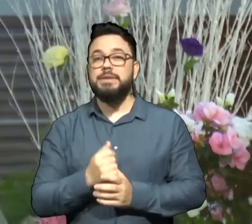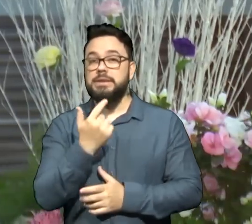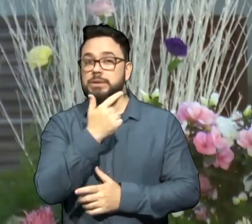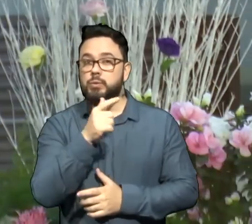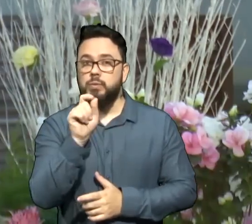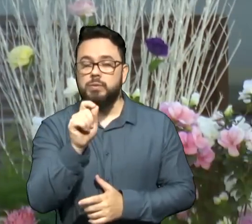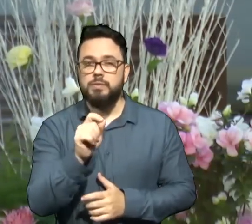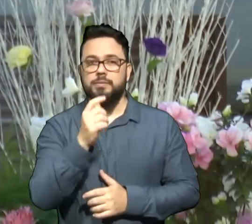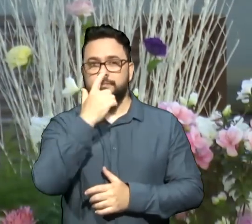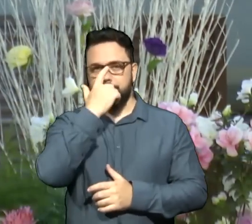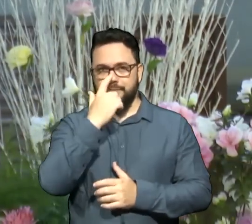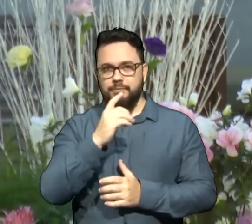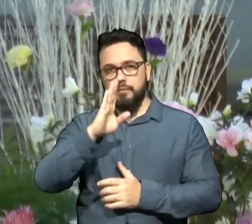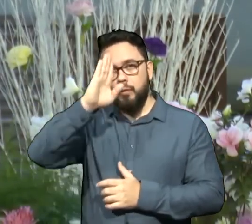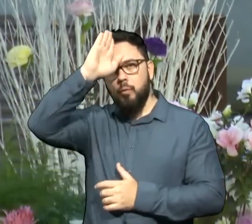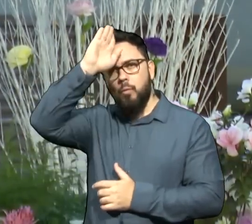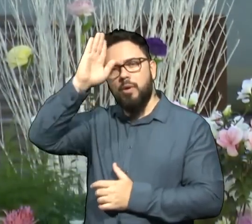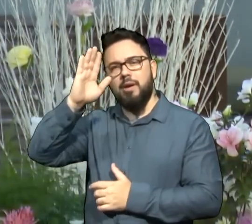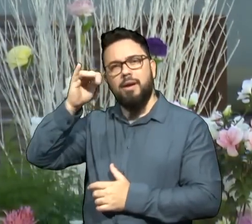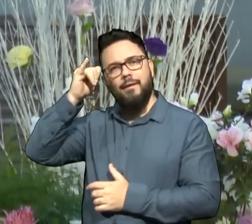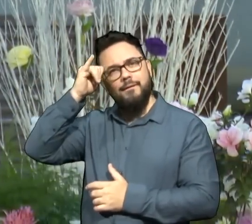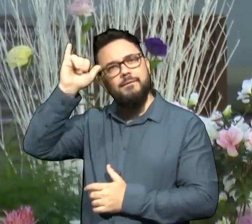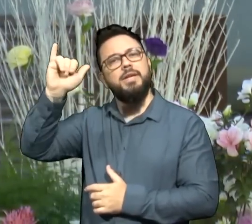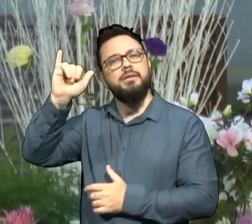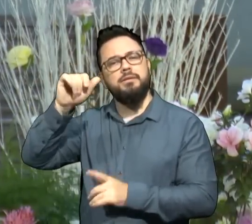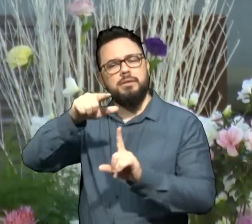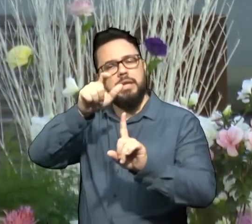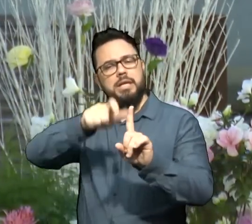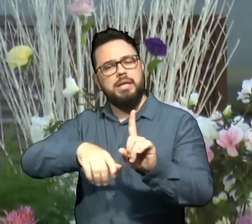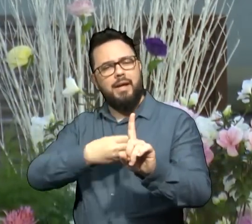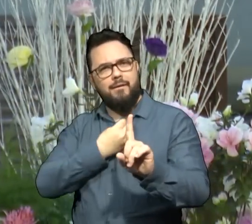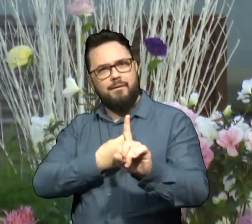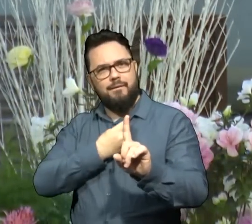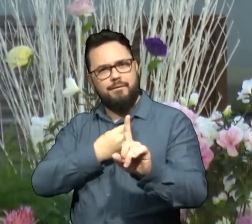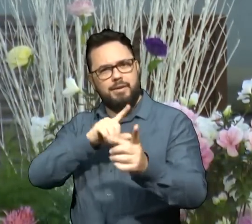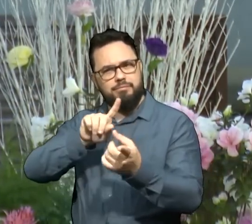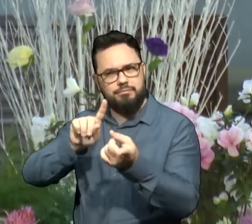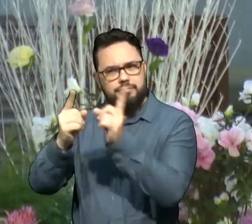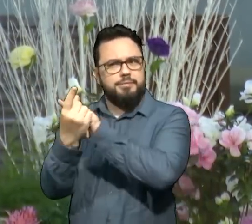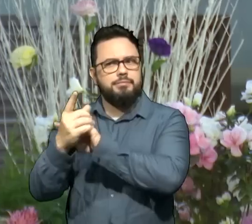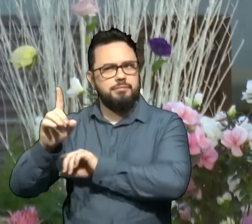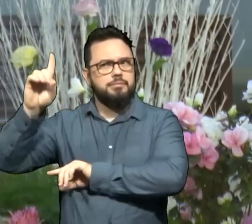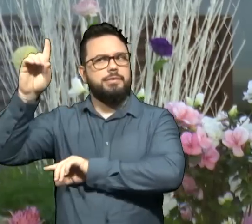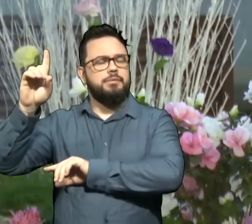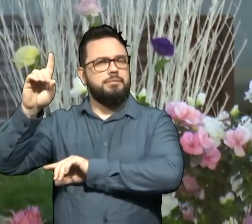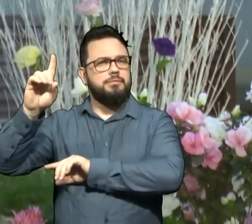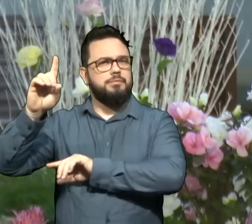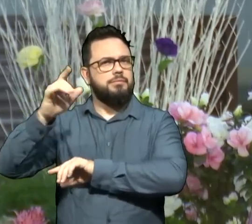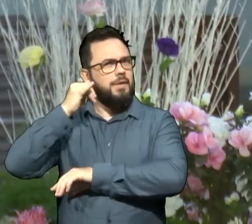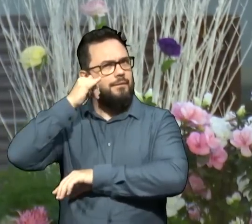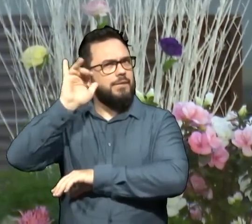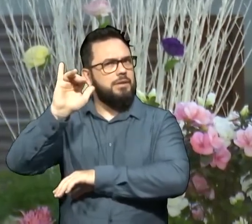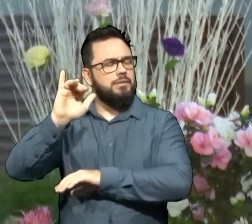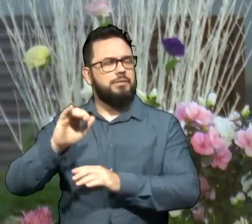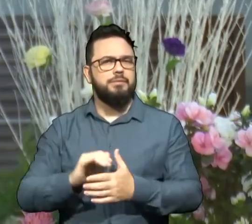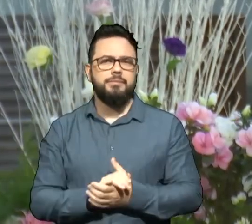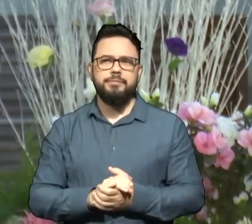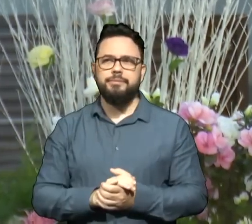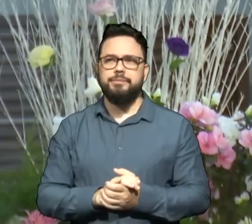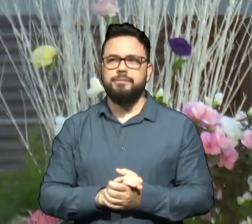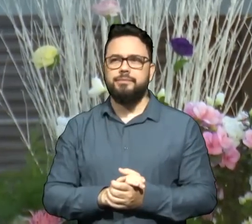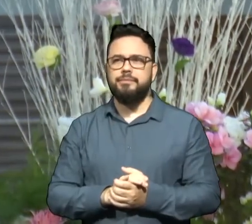Romanos resistiam à ideia de fazer de um homem um Deus ainda em vida tinha uma tradição interessante em Roma que eu vou contar para